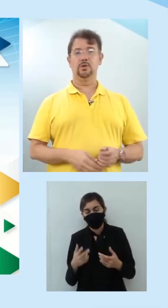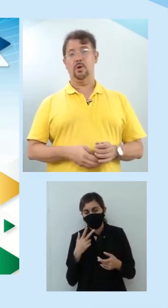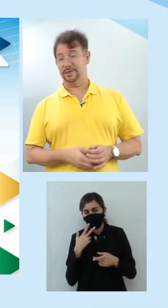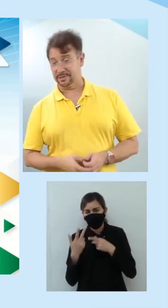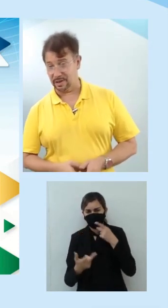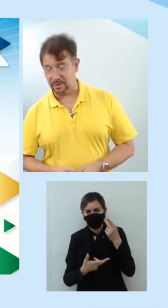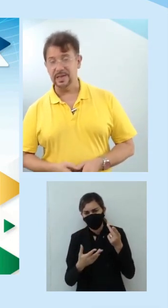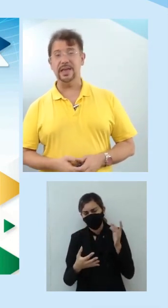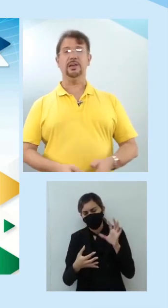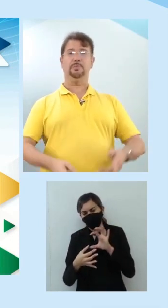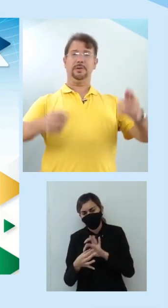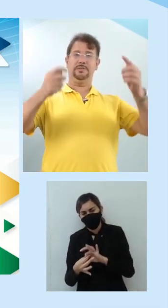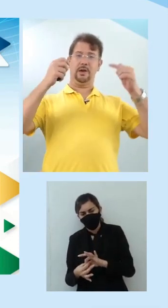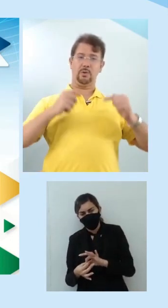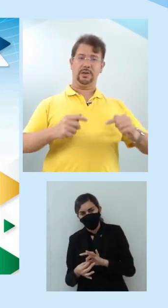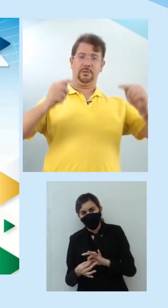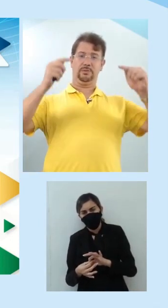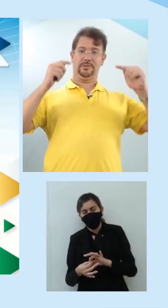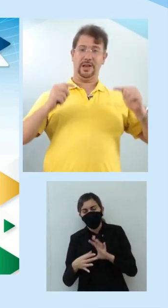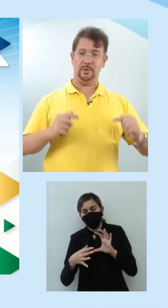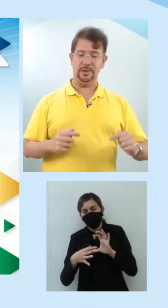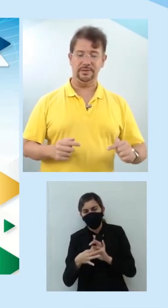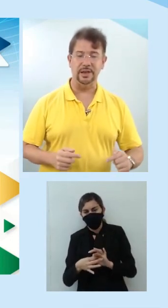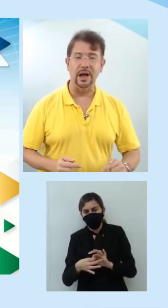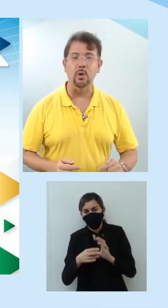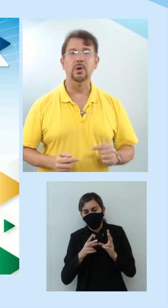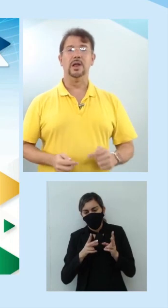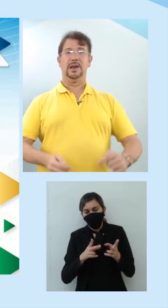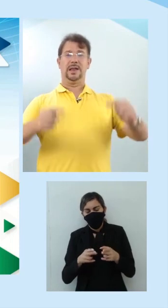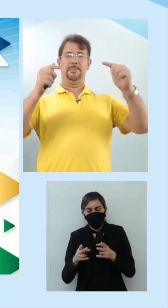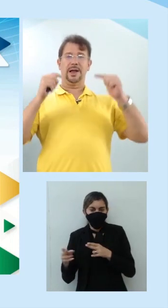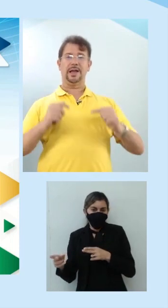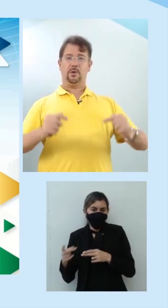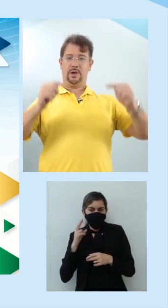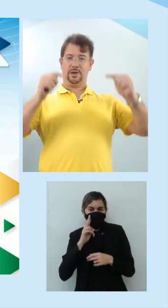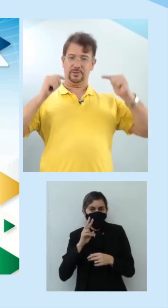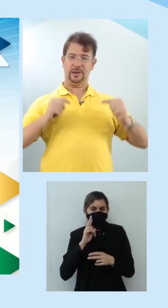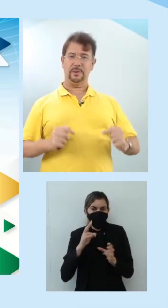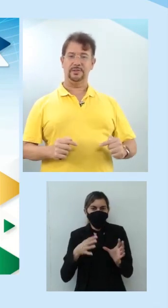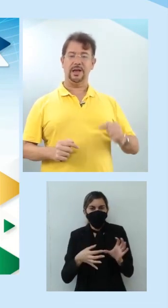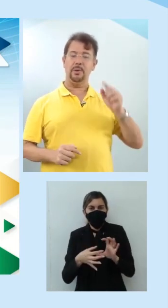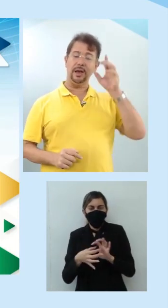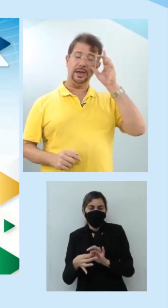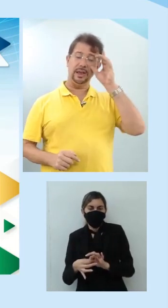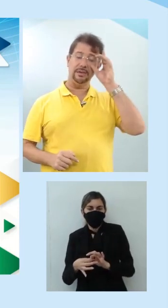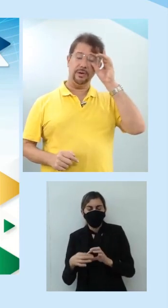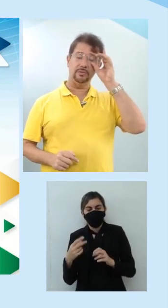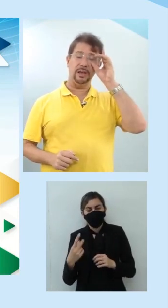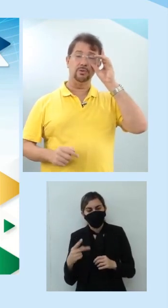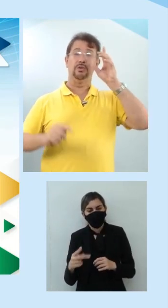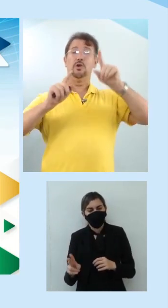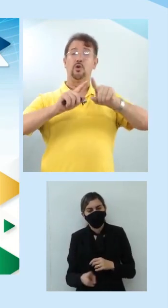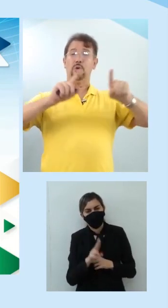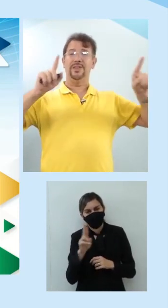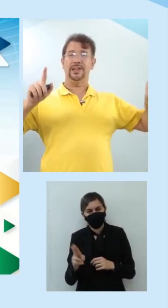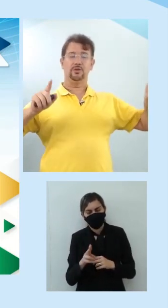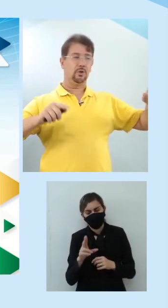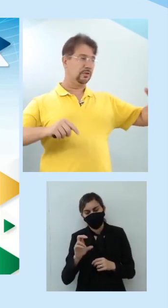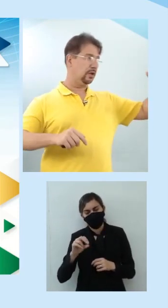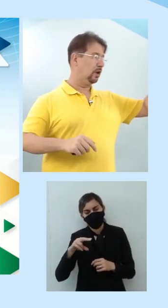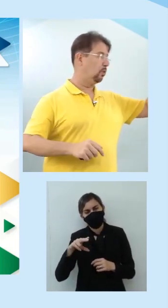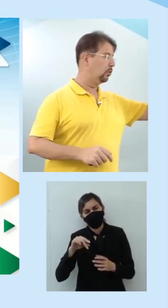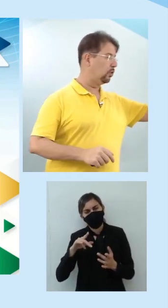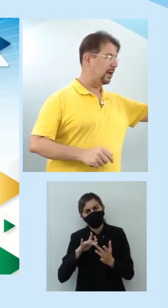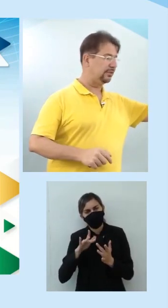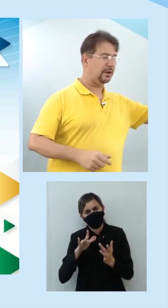falo de coesão, e em especial coesão sequencial, lembrar que a coesão sequencial é aquela que vai usar os